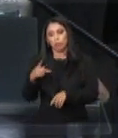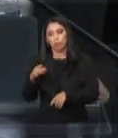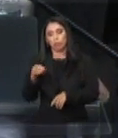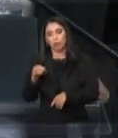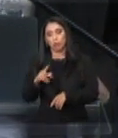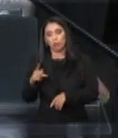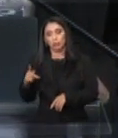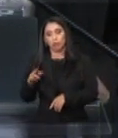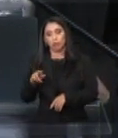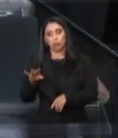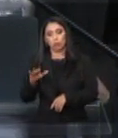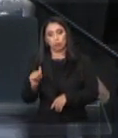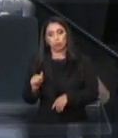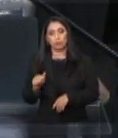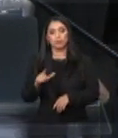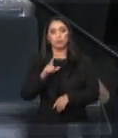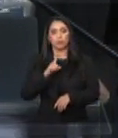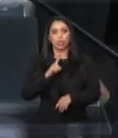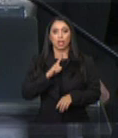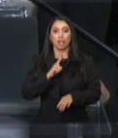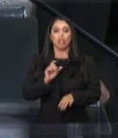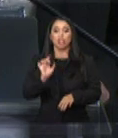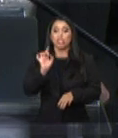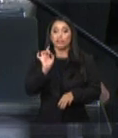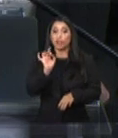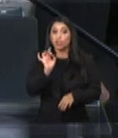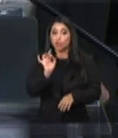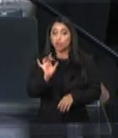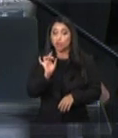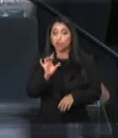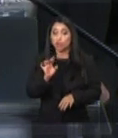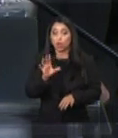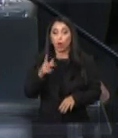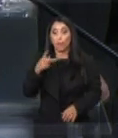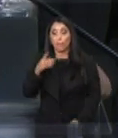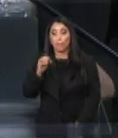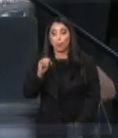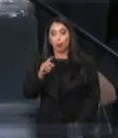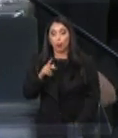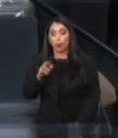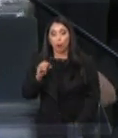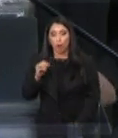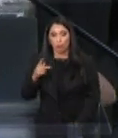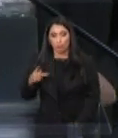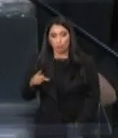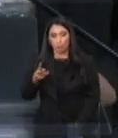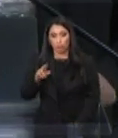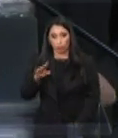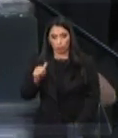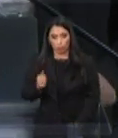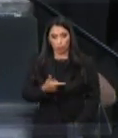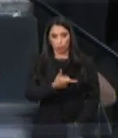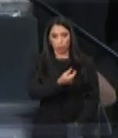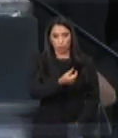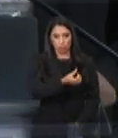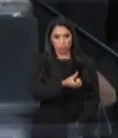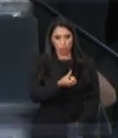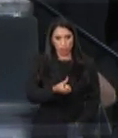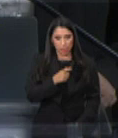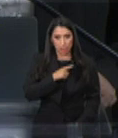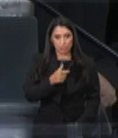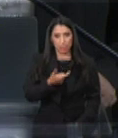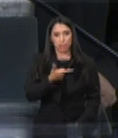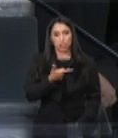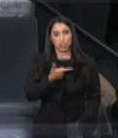várias estruturas atendem também Popó se eu pegar só o serviços exclusivos para Pop Rua temos em 2016 empenhado